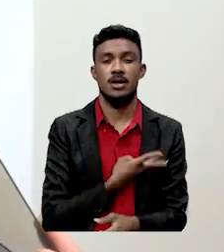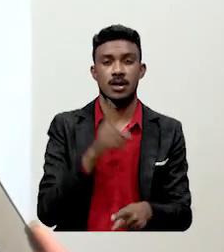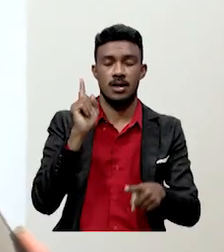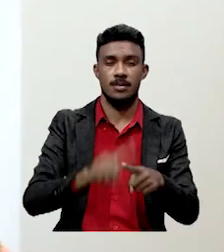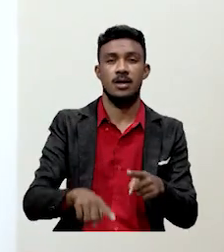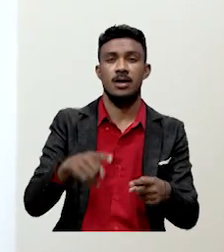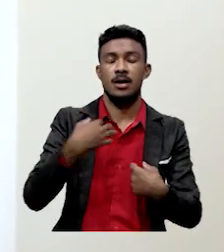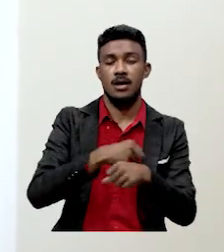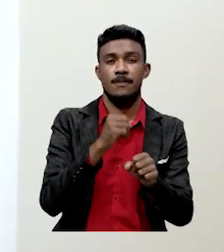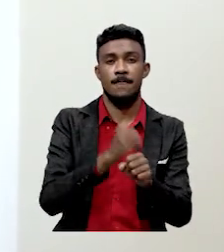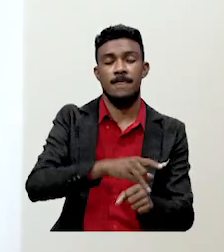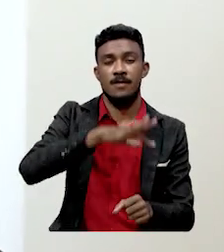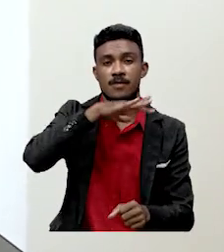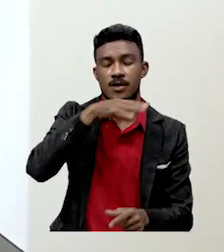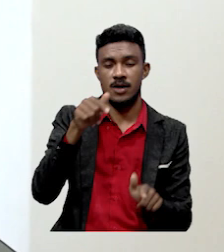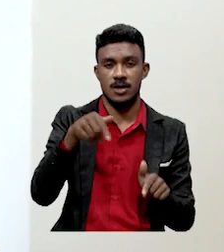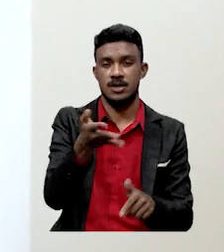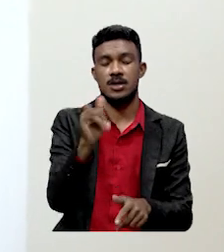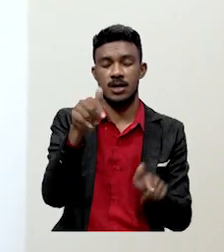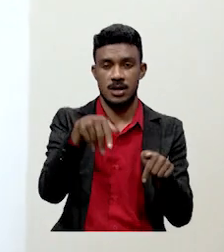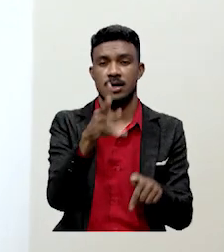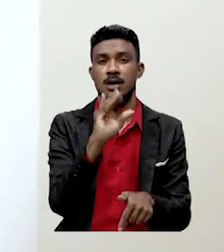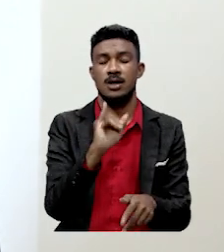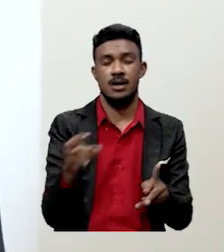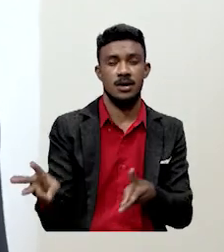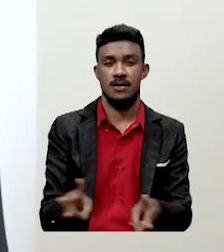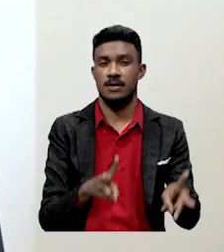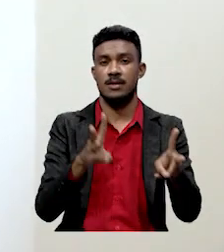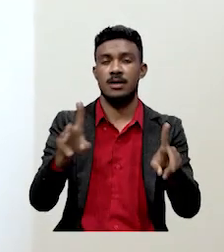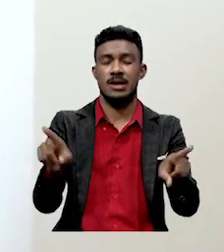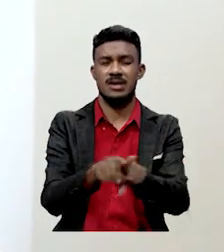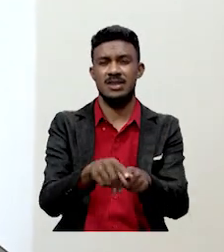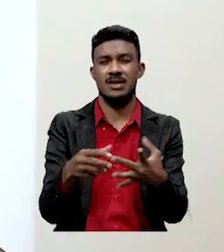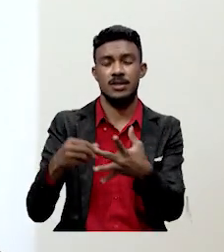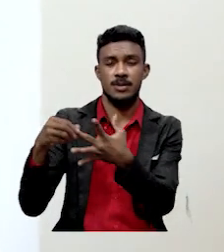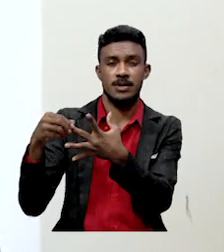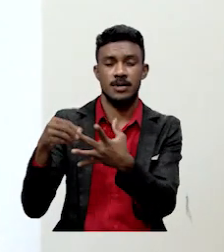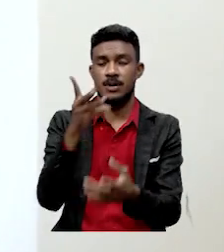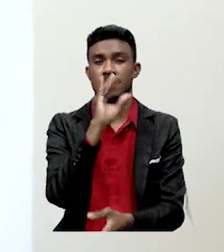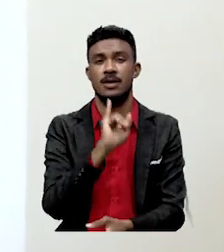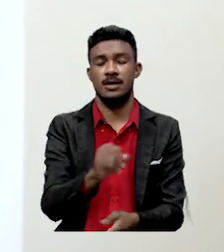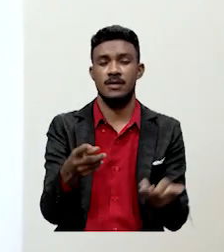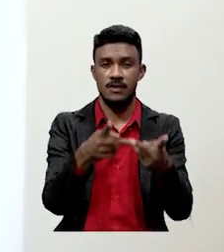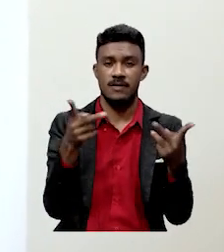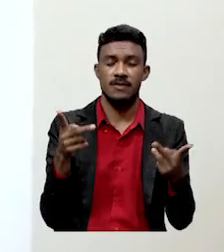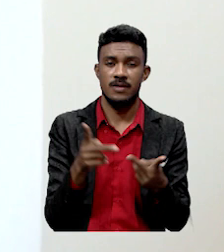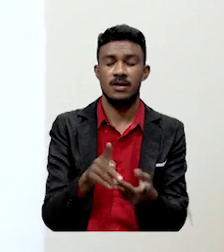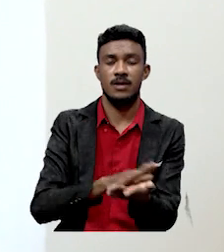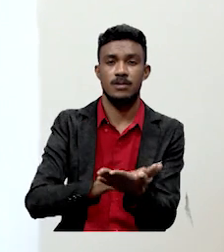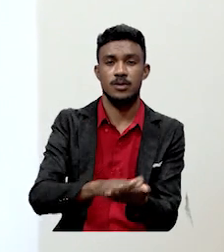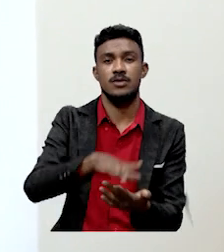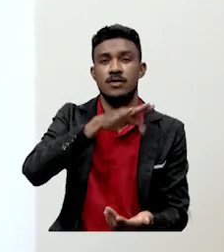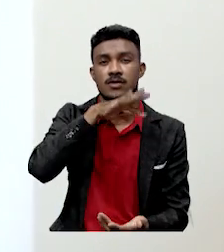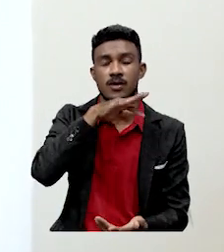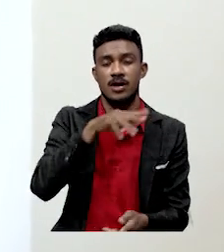se ia dar, lixo se ia dar. Porque agora o problema da rua é que está um lixo, ele lixo é dele, não é um problema de fatin até o lixo. É mais uma sua